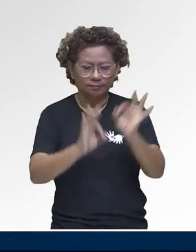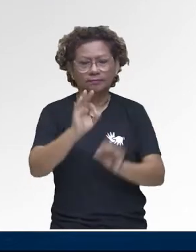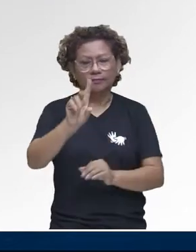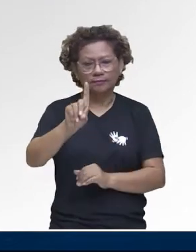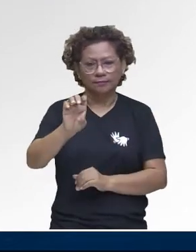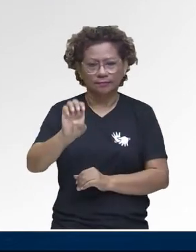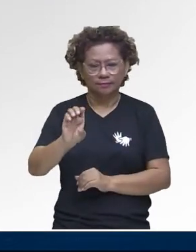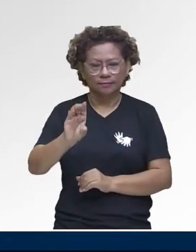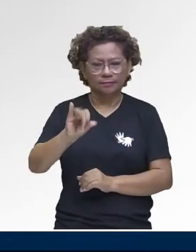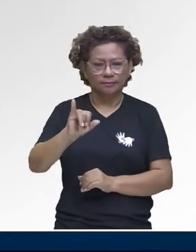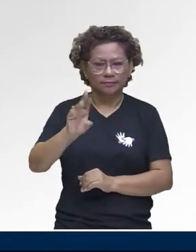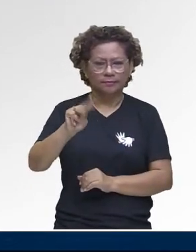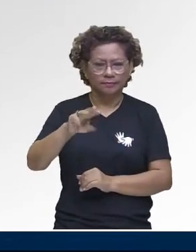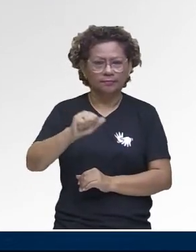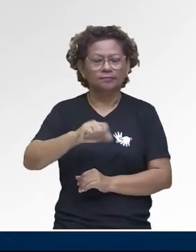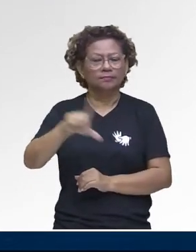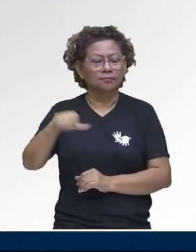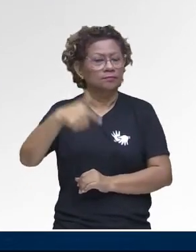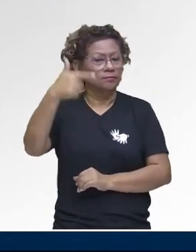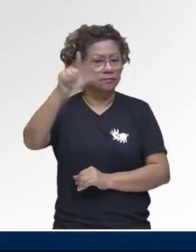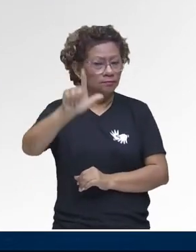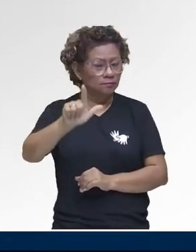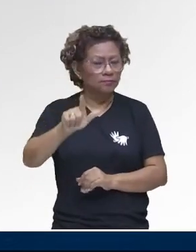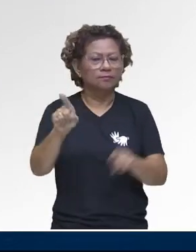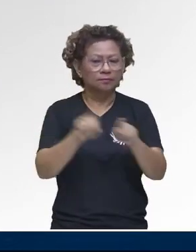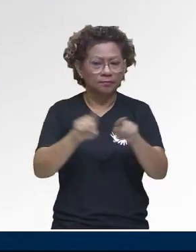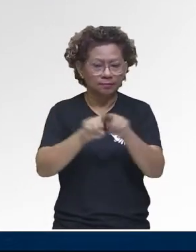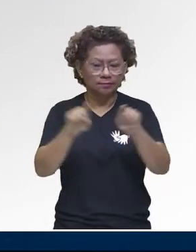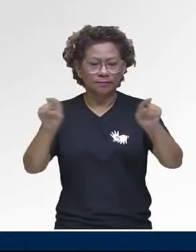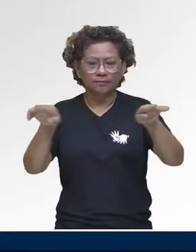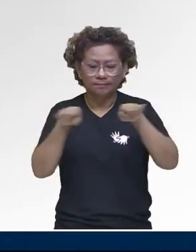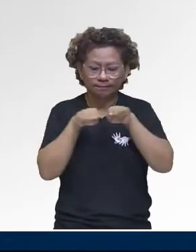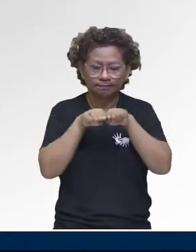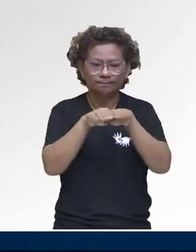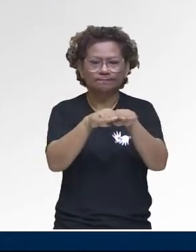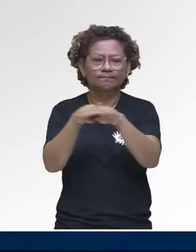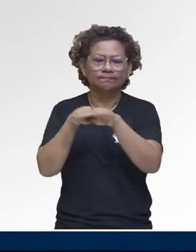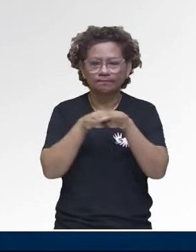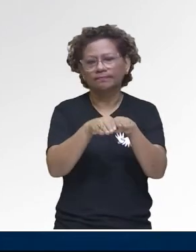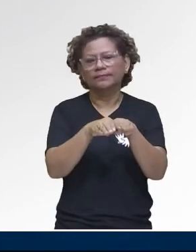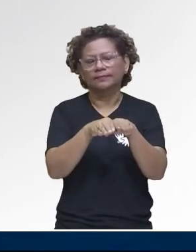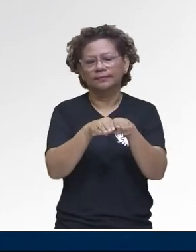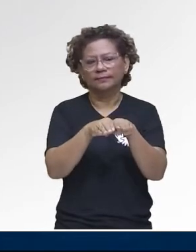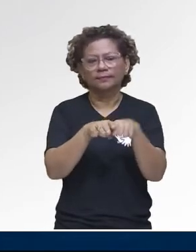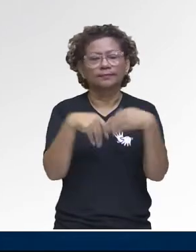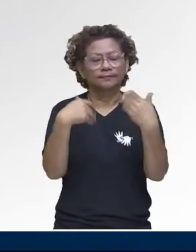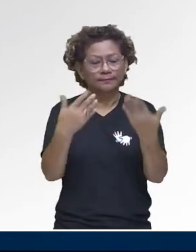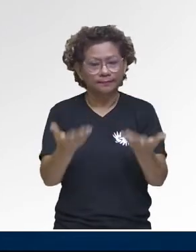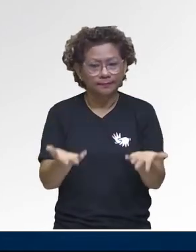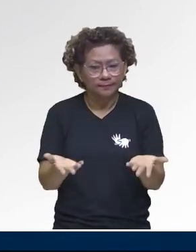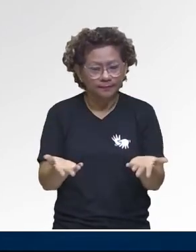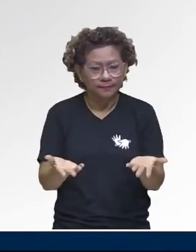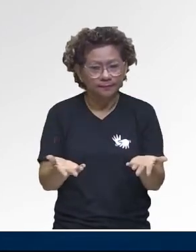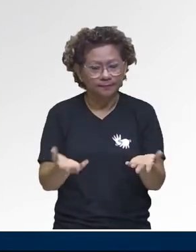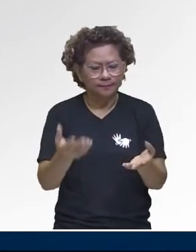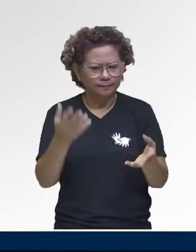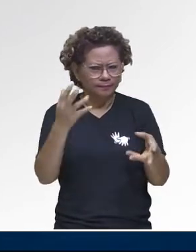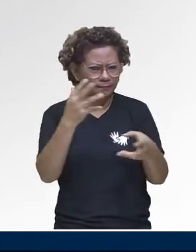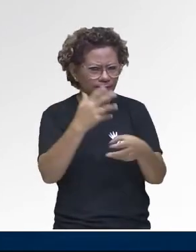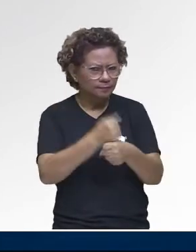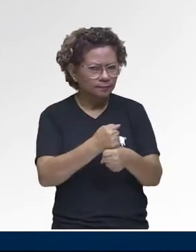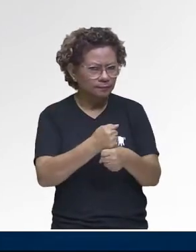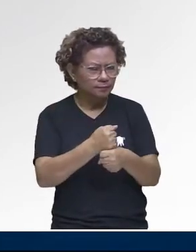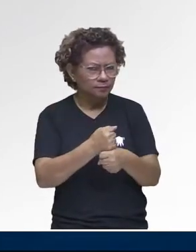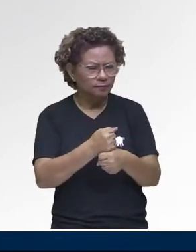ser operada com a outra, que também é decimal. Então, a gente diz assim, para somar